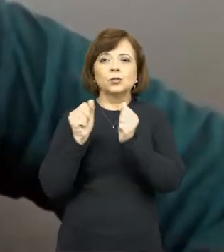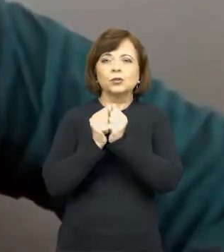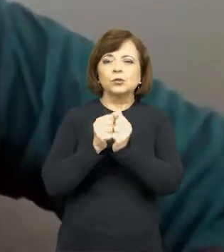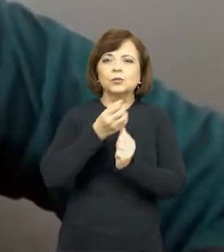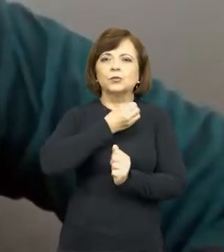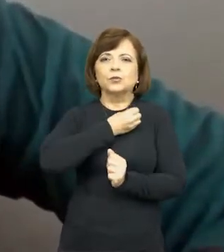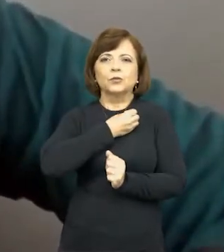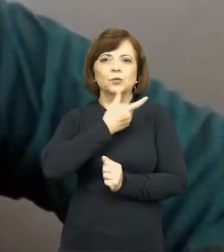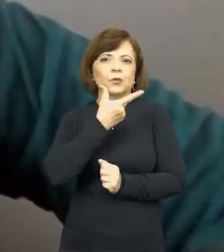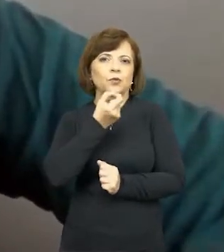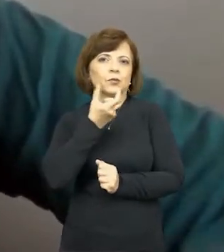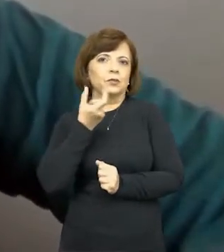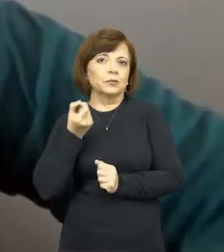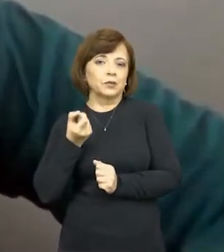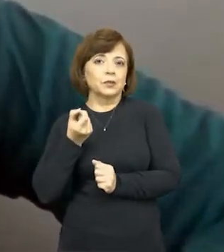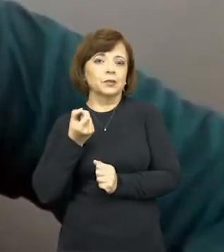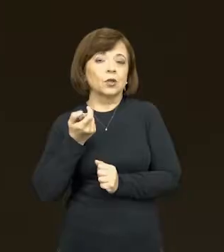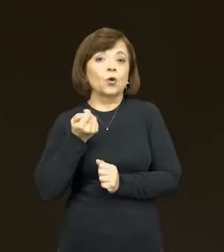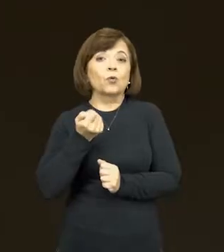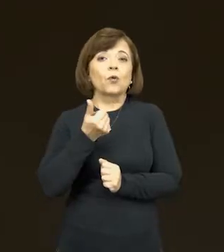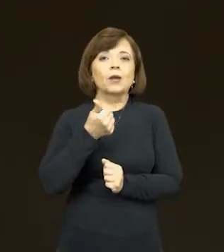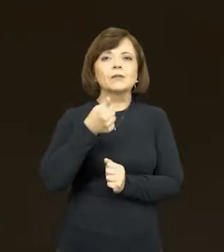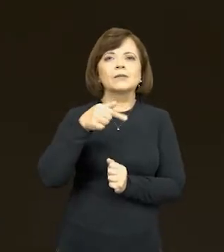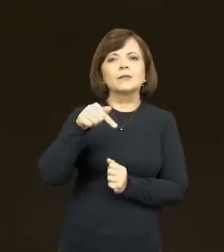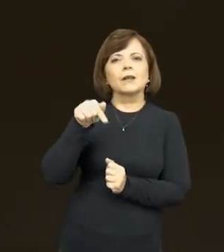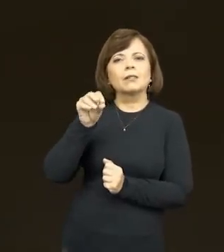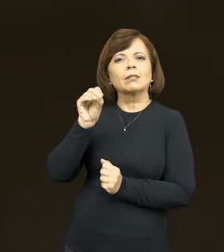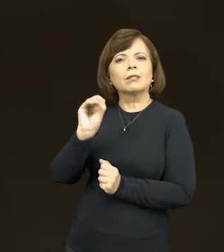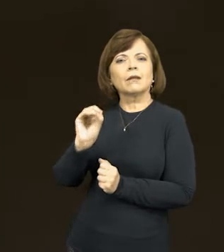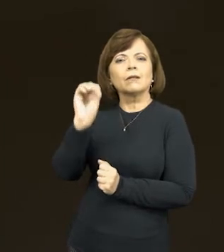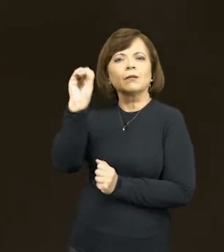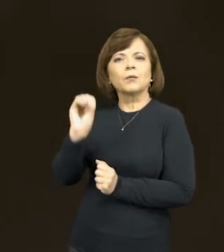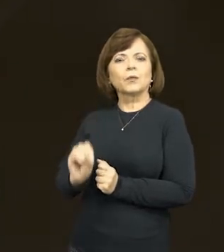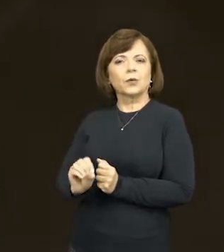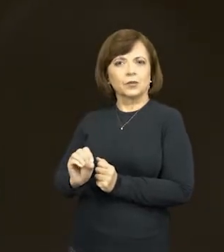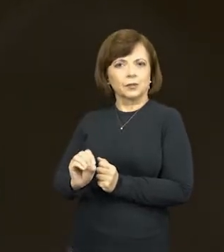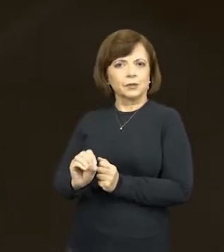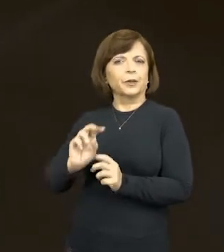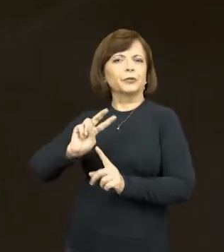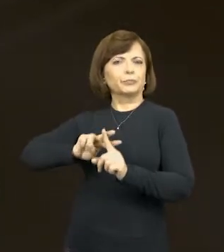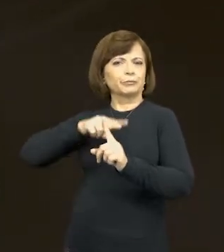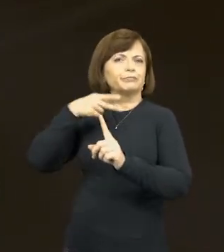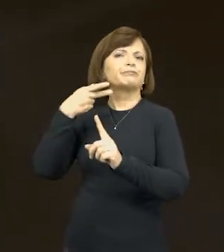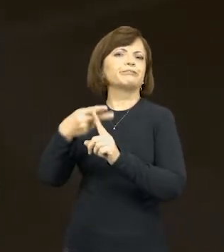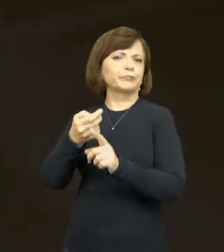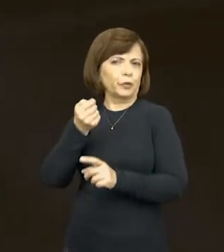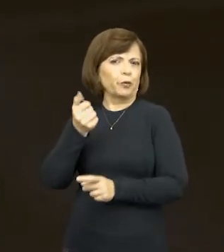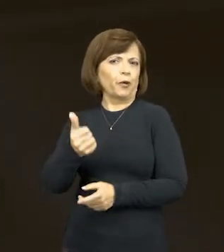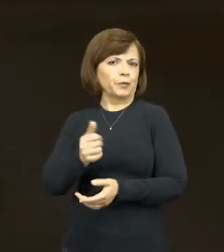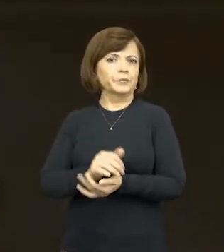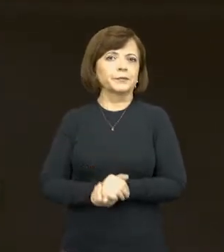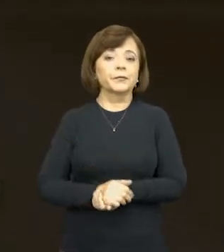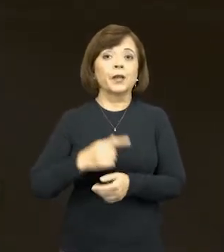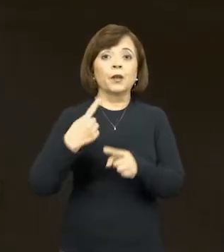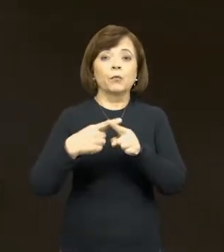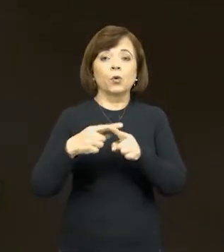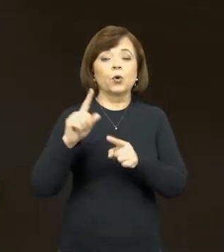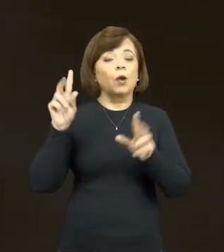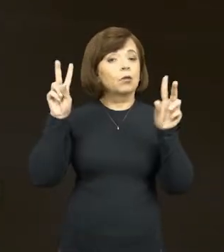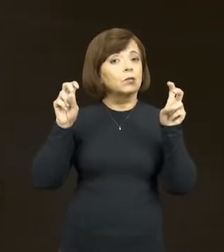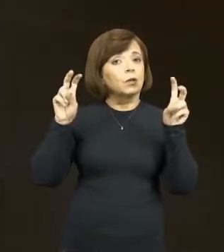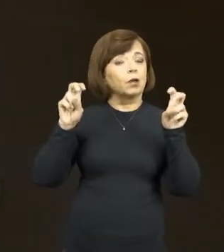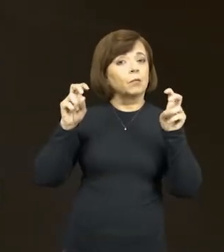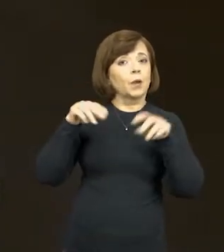2020, é possível constatar um aumento de quase 70% das reclamações sobre as compras online. Não é, contudo, o nosso